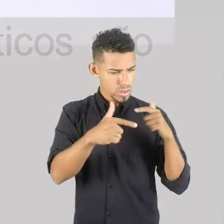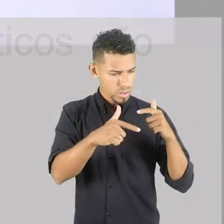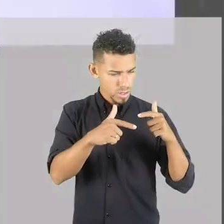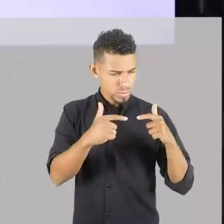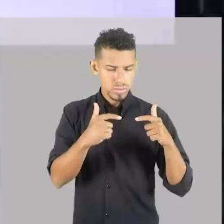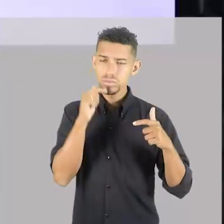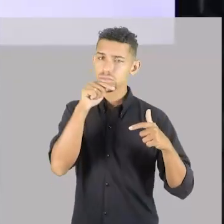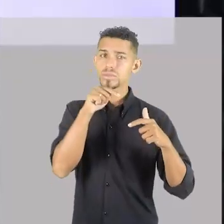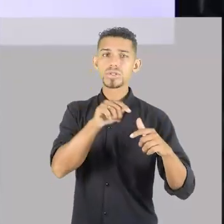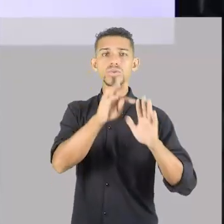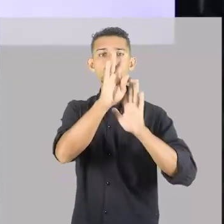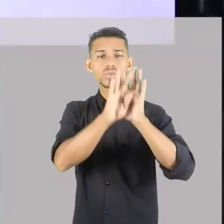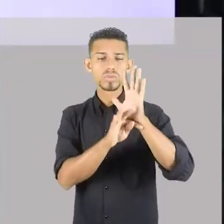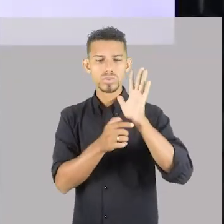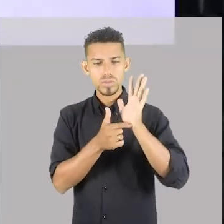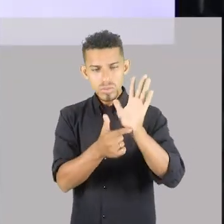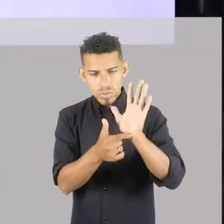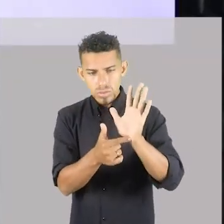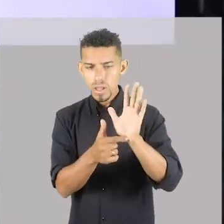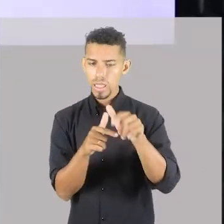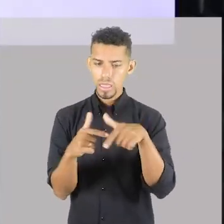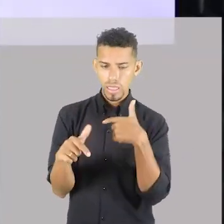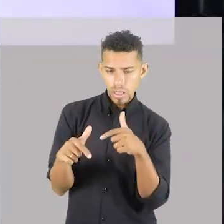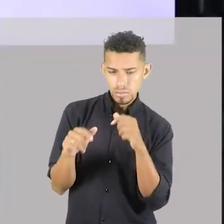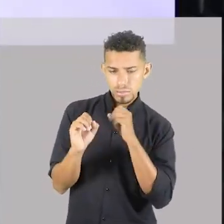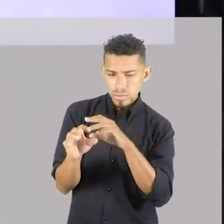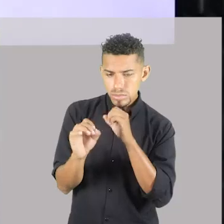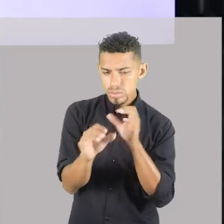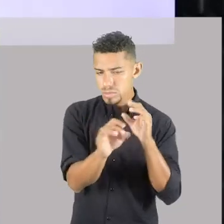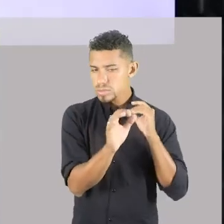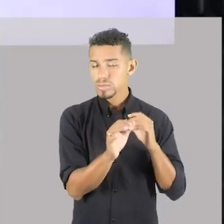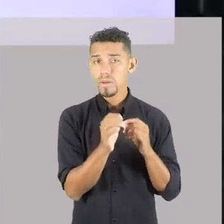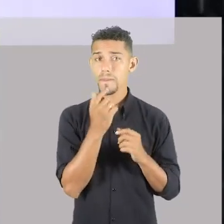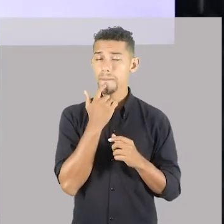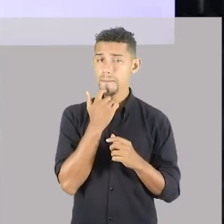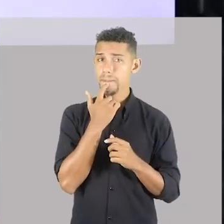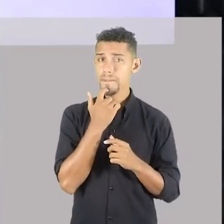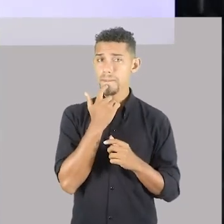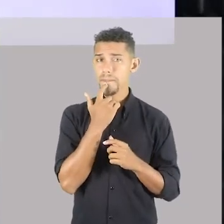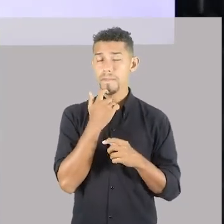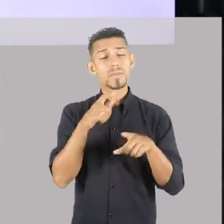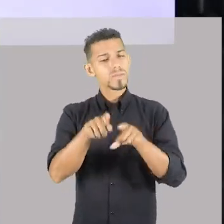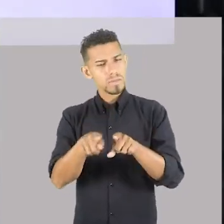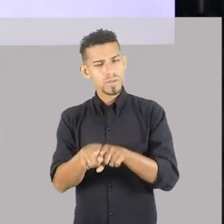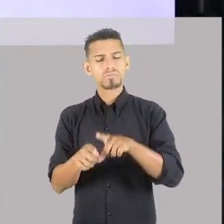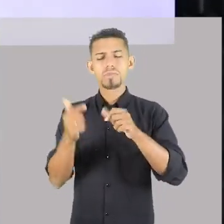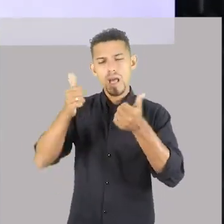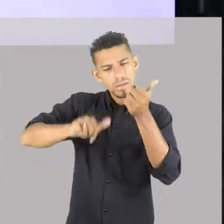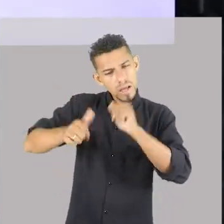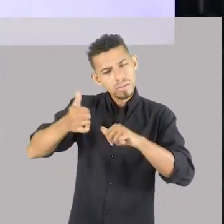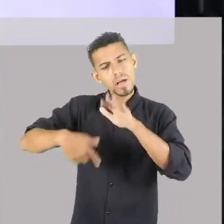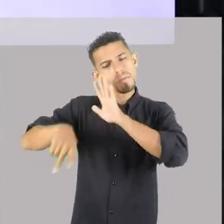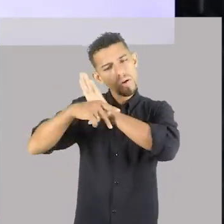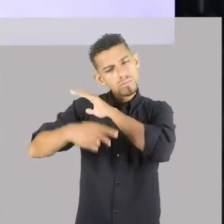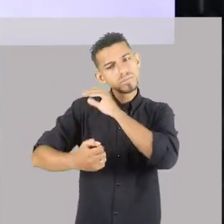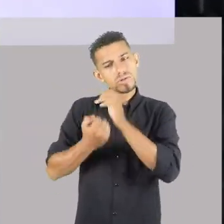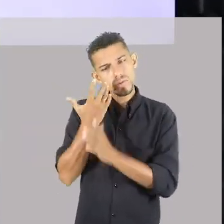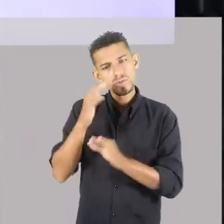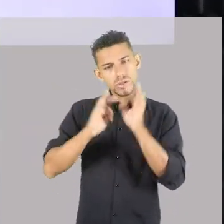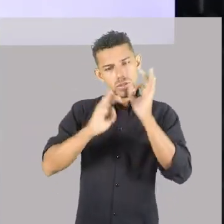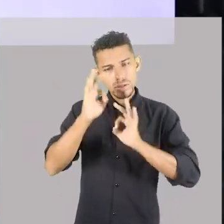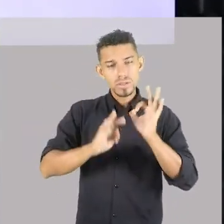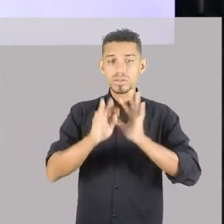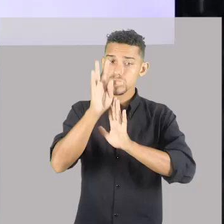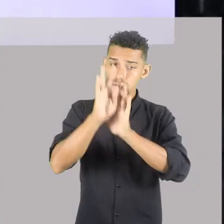esses textos, que nós podemos perceber, né, a análise da própria construção desses textos, ela dá essa